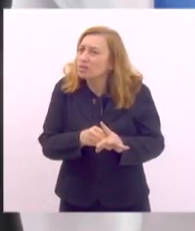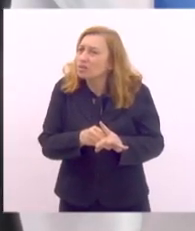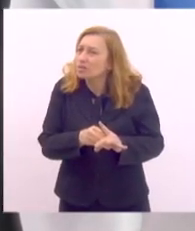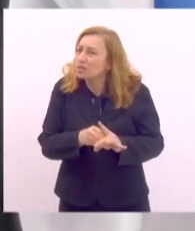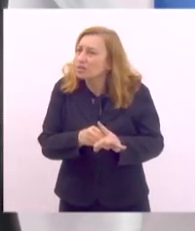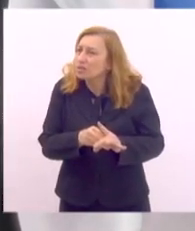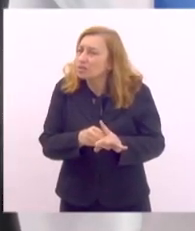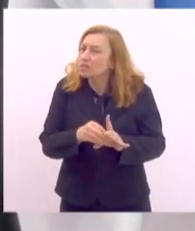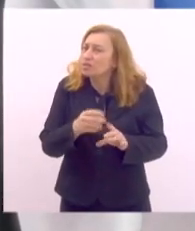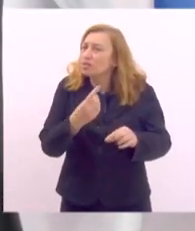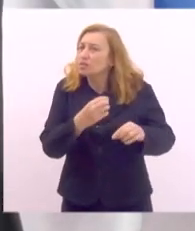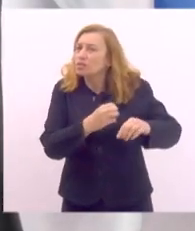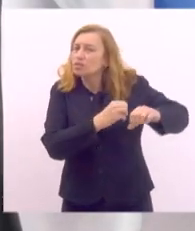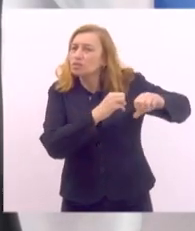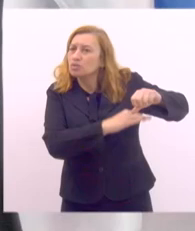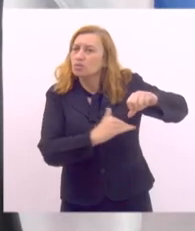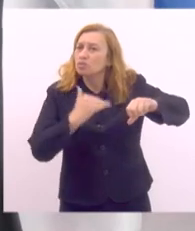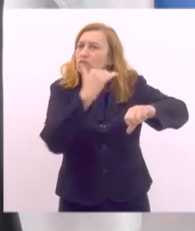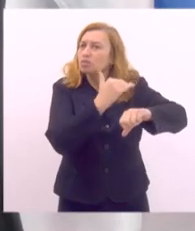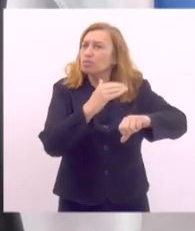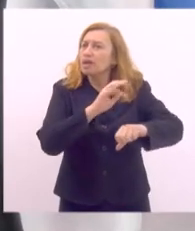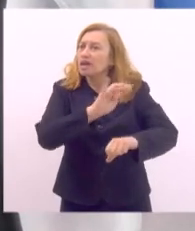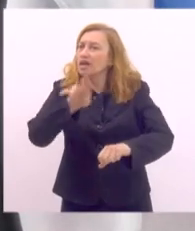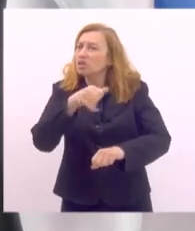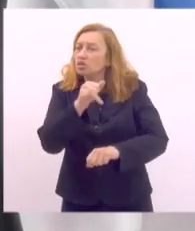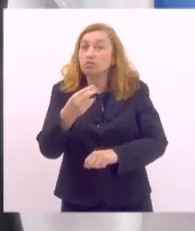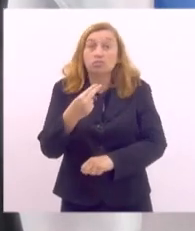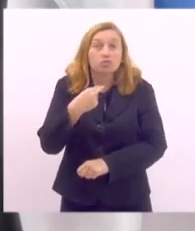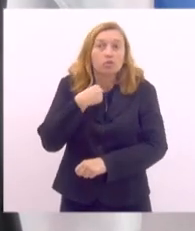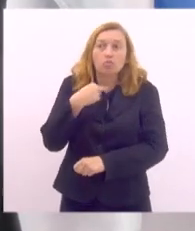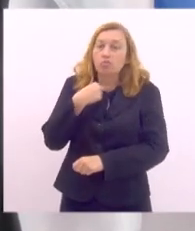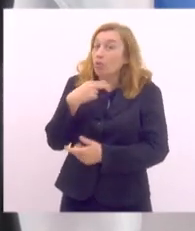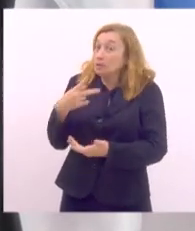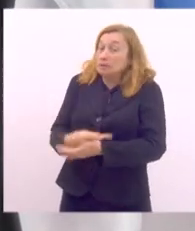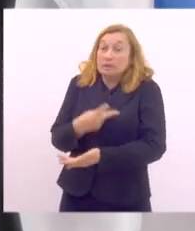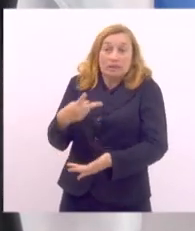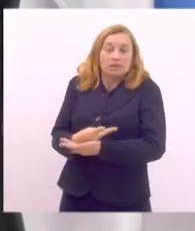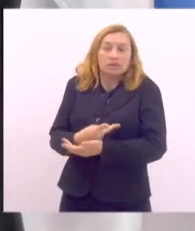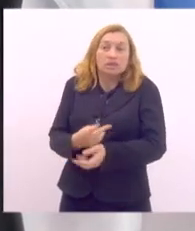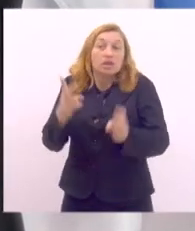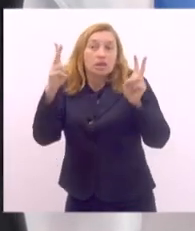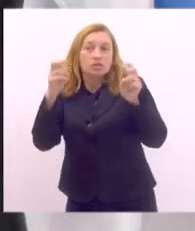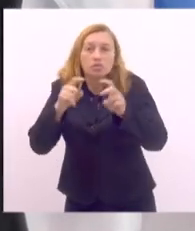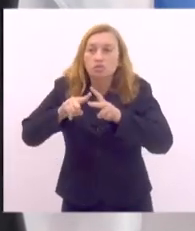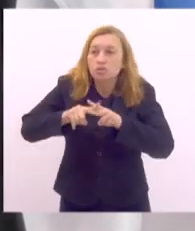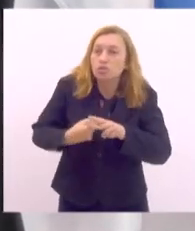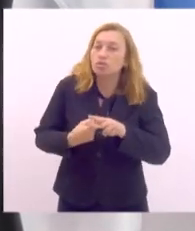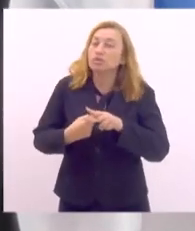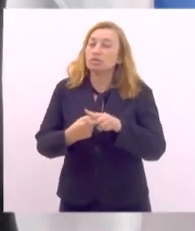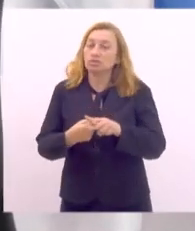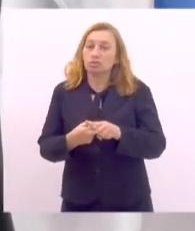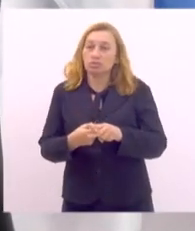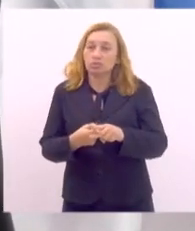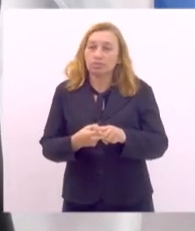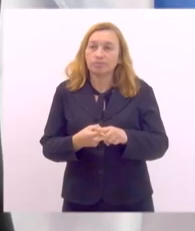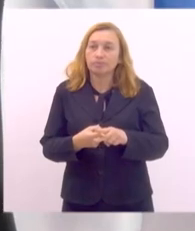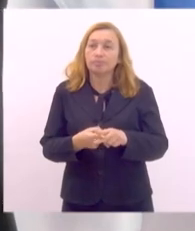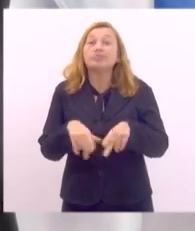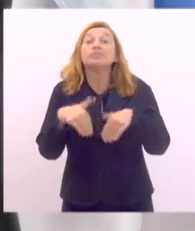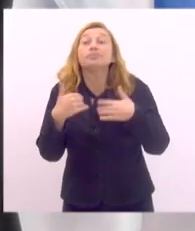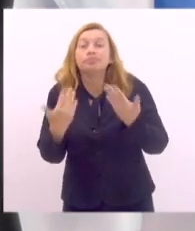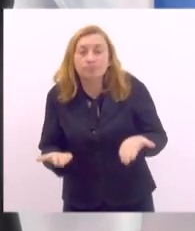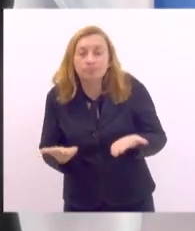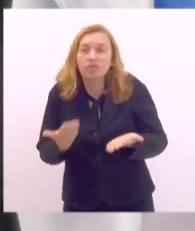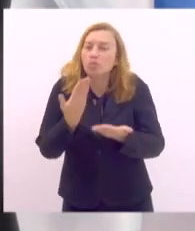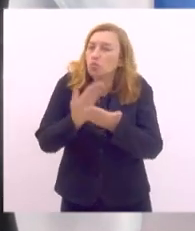no Supera? De jeito nenhum, não fala isso, que isso é até um afronto, porque essa é uma questão de reparação. Então, depois